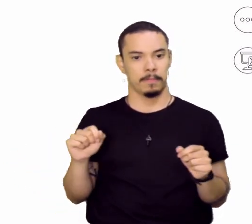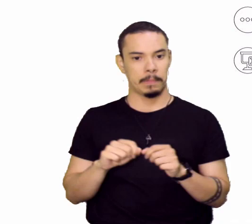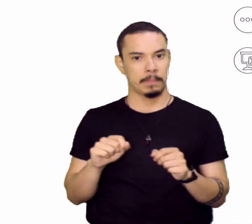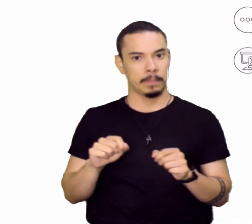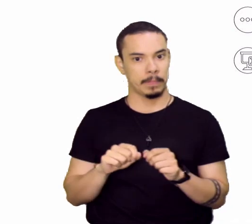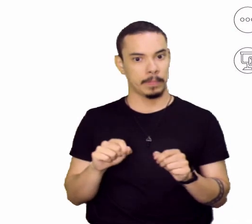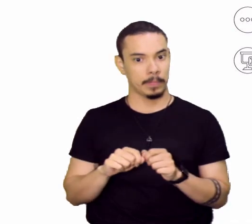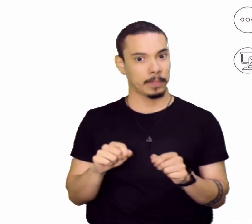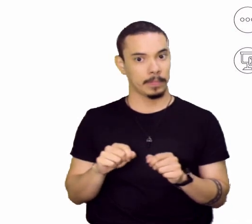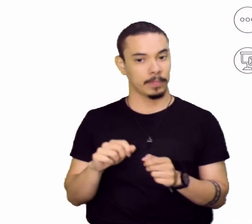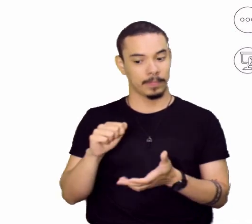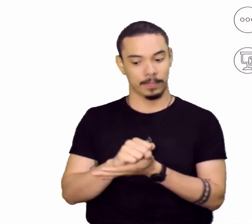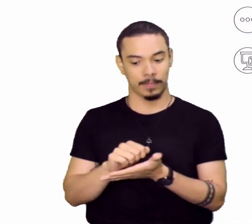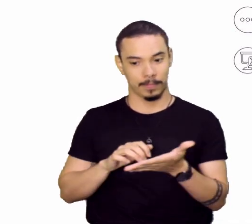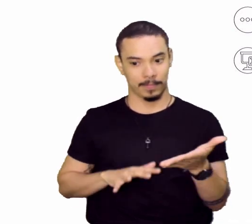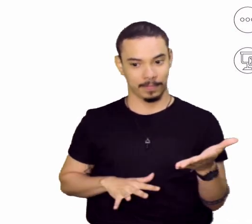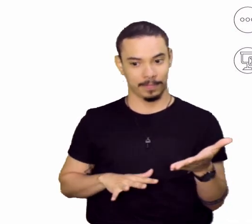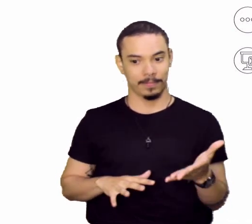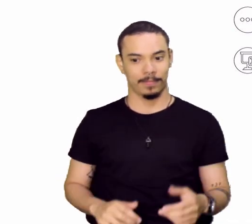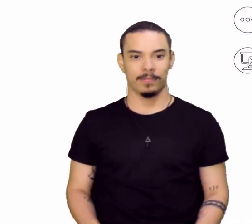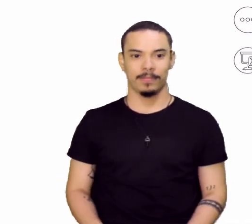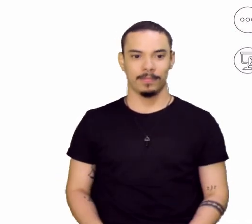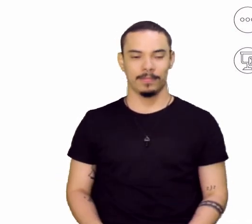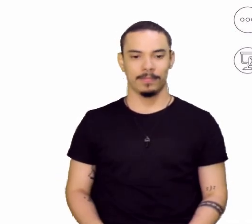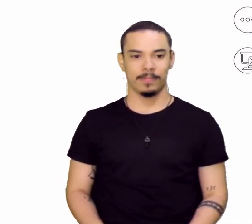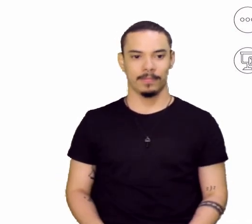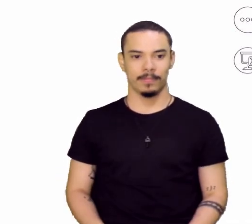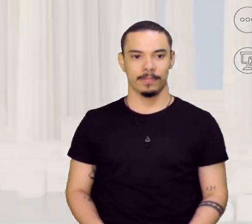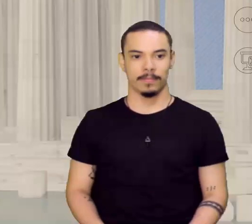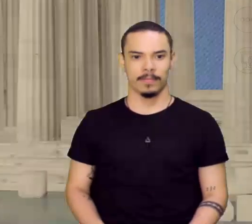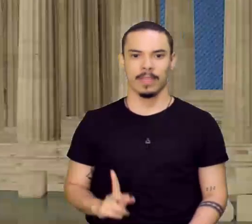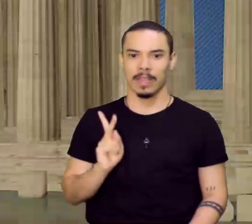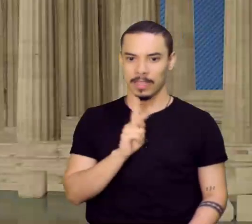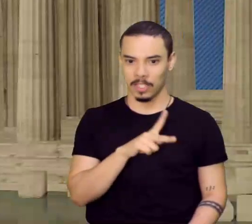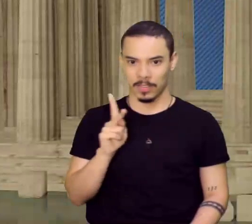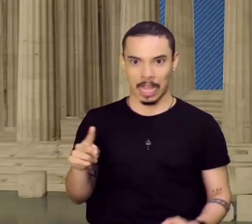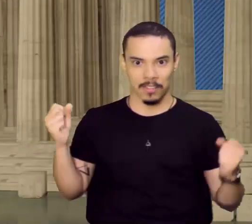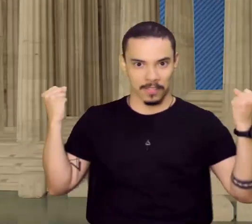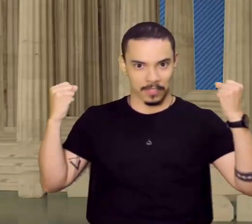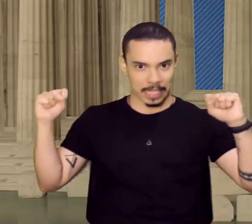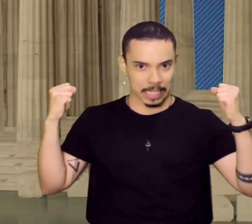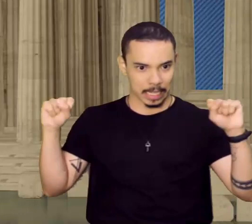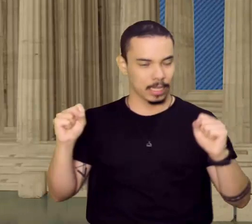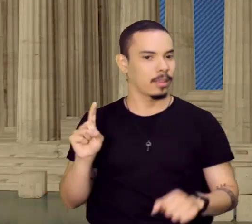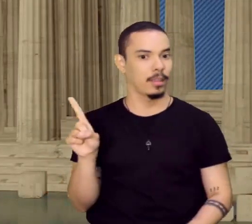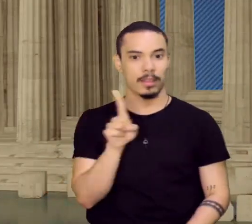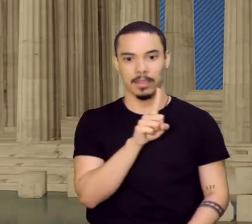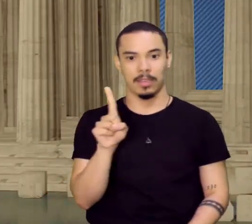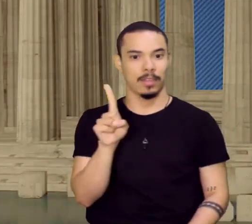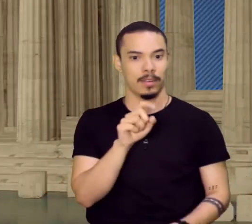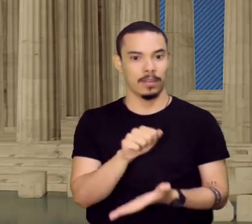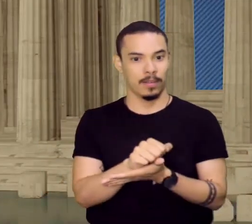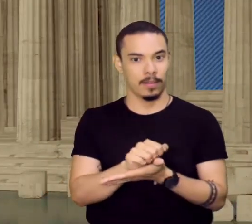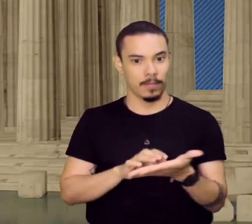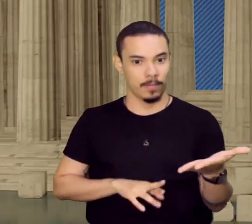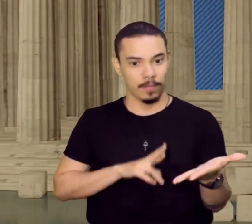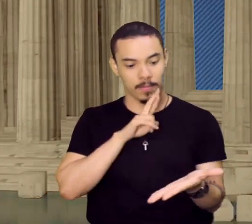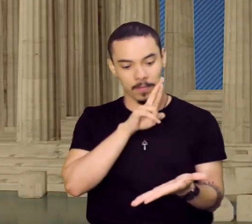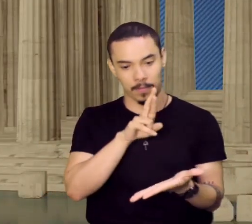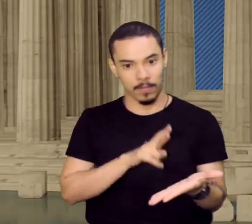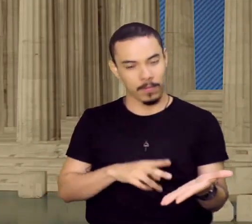quê? Atividade. Professor, atividade física? Não, atividade